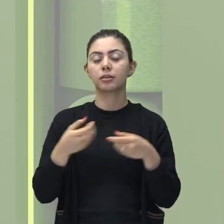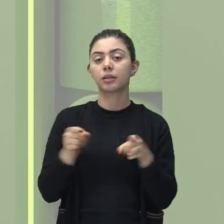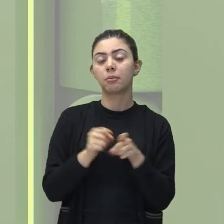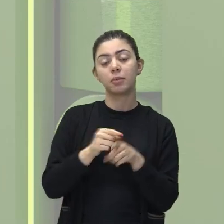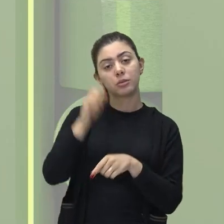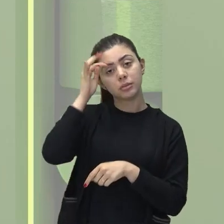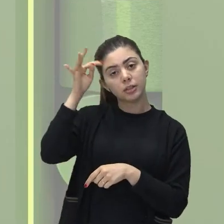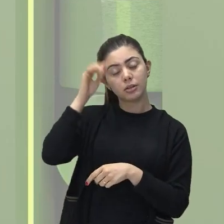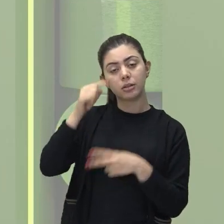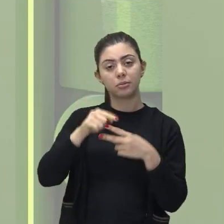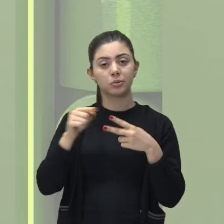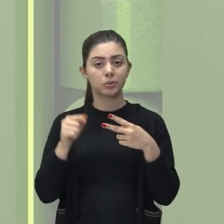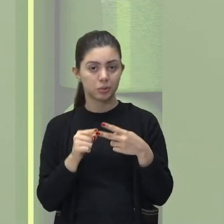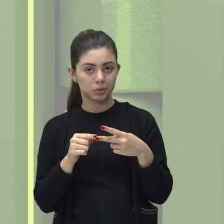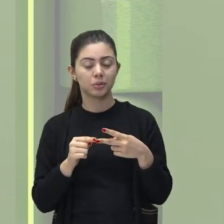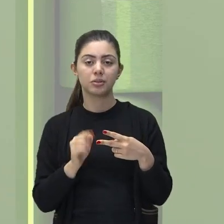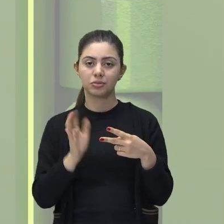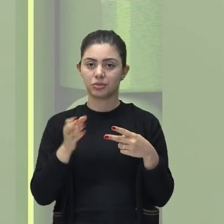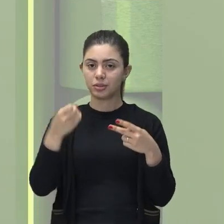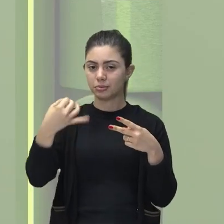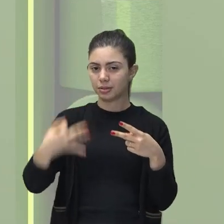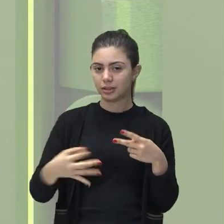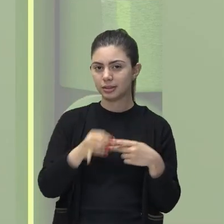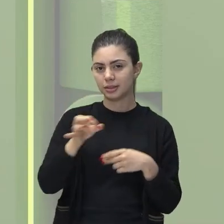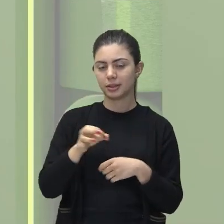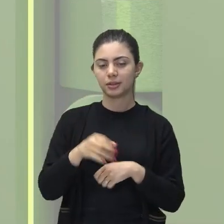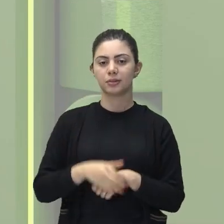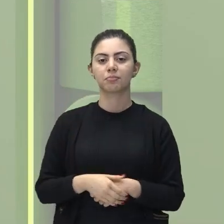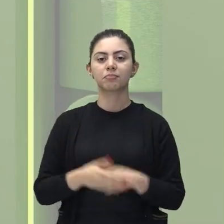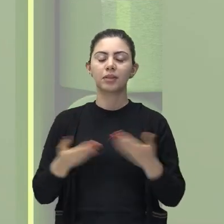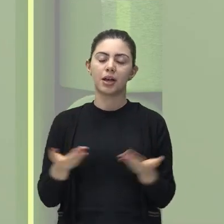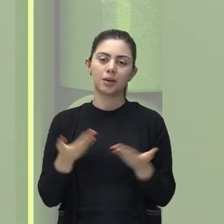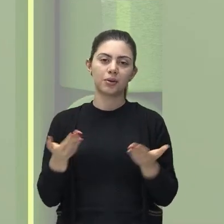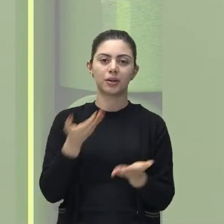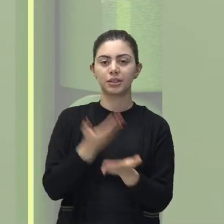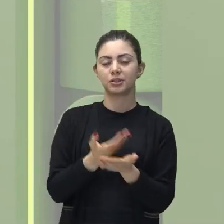nossos teoremas de Pascal e de Arquimedes, certo? Eu